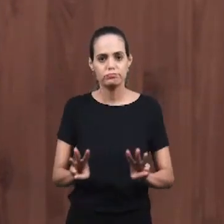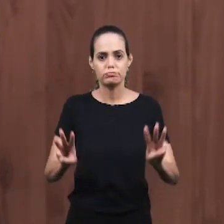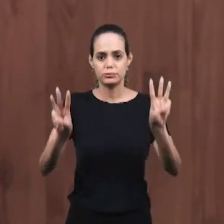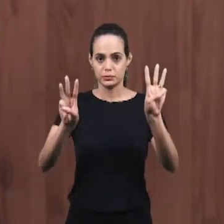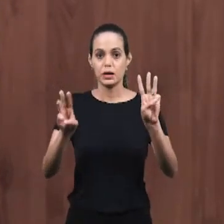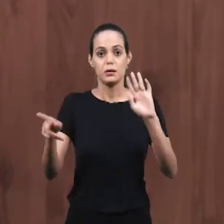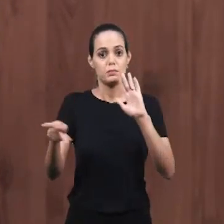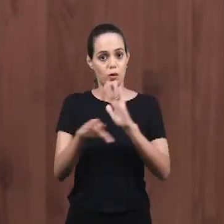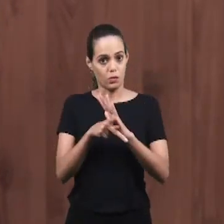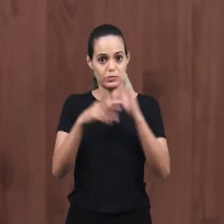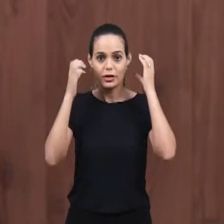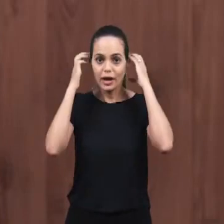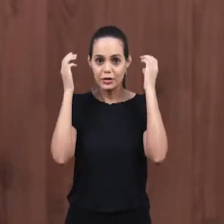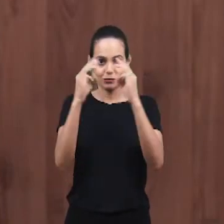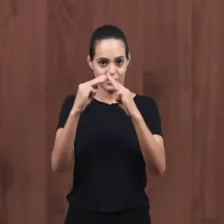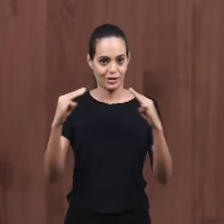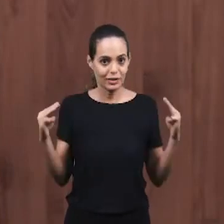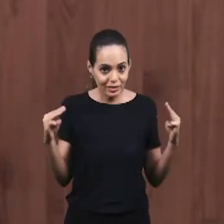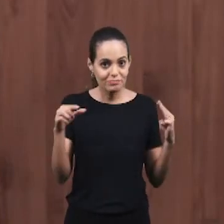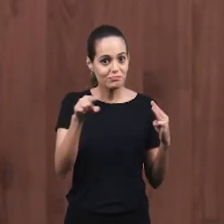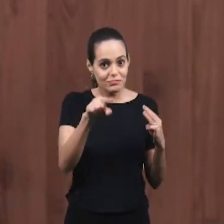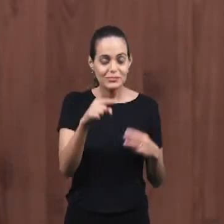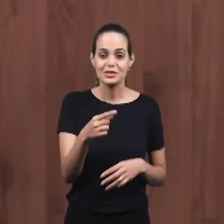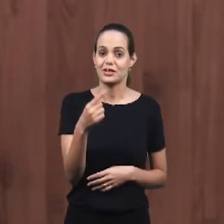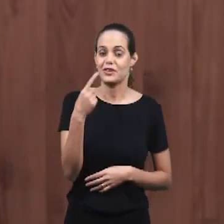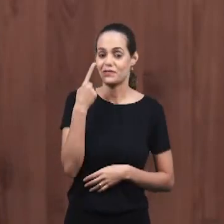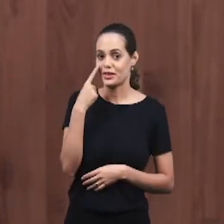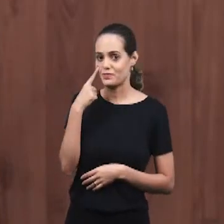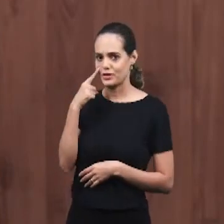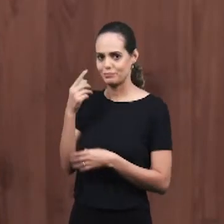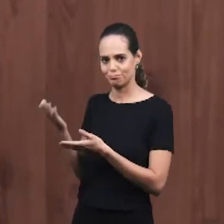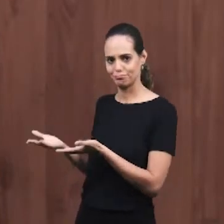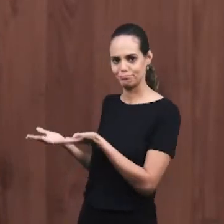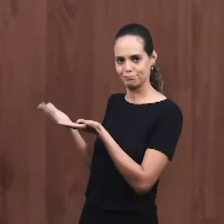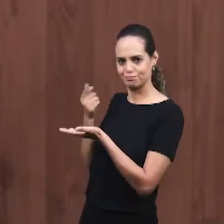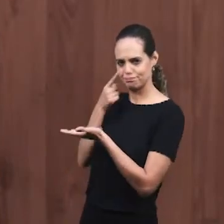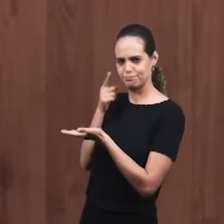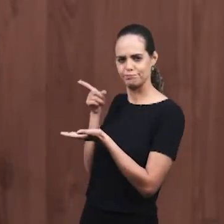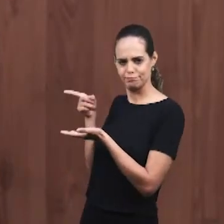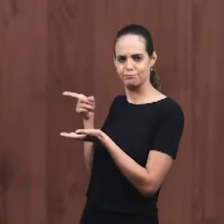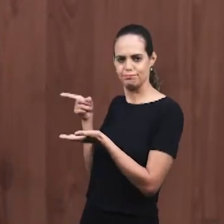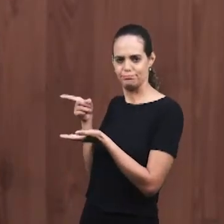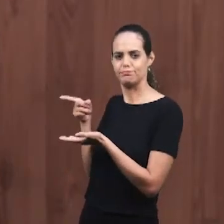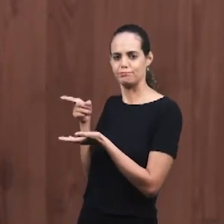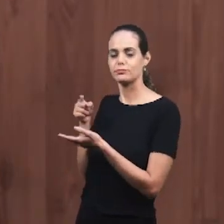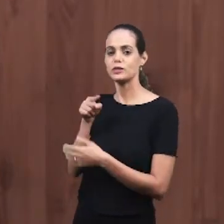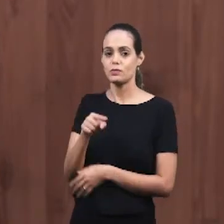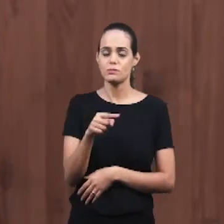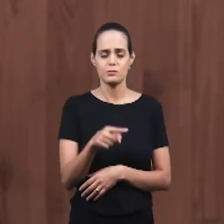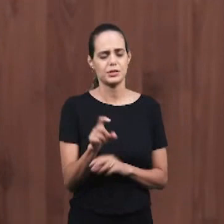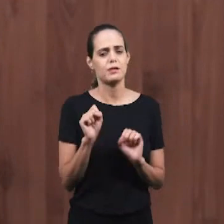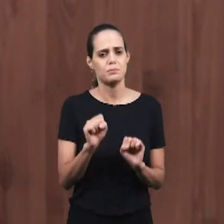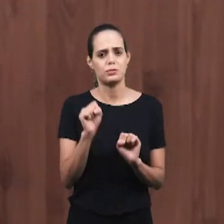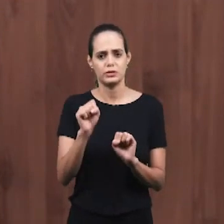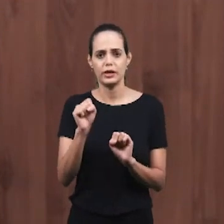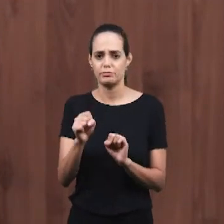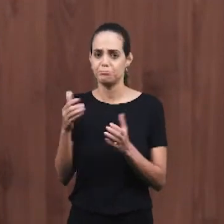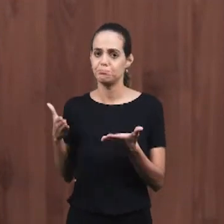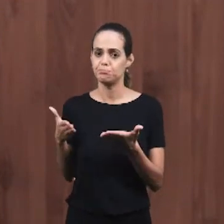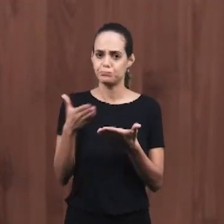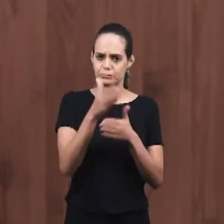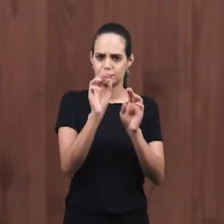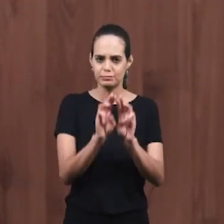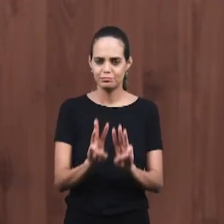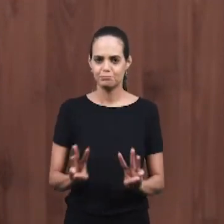ter acesso ao nosso site da Rádio Manaim. Você pode ver aí o endereço e a condição de